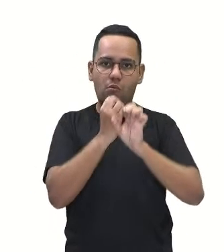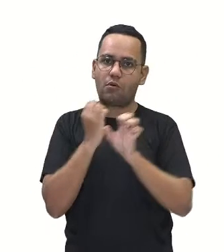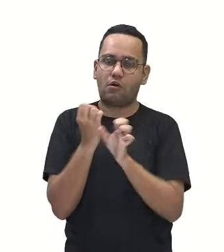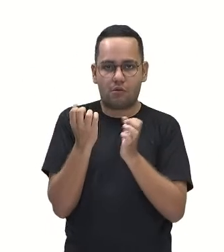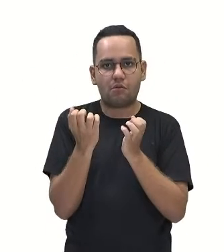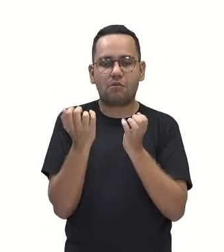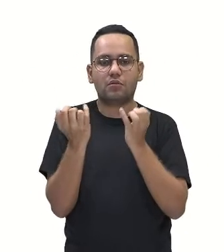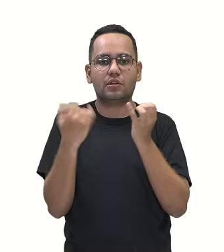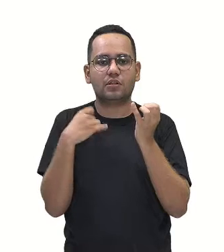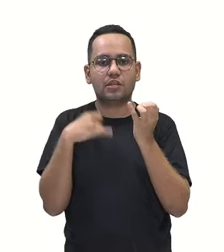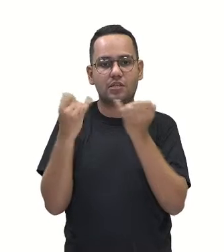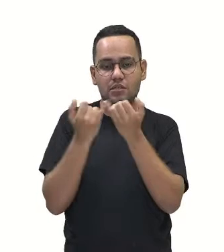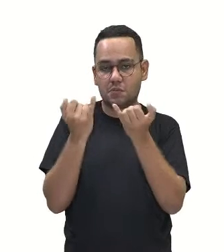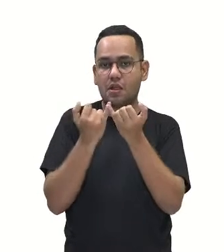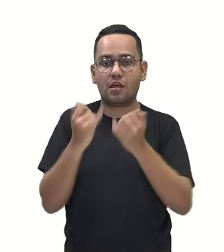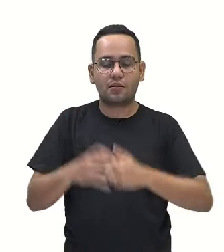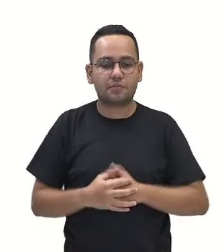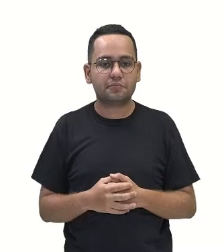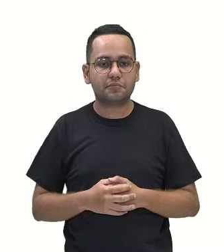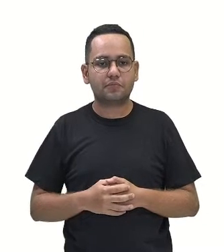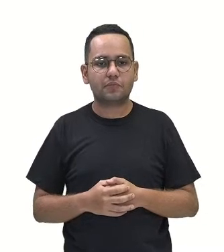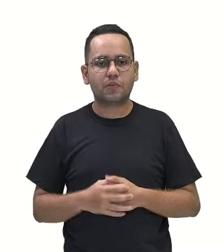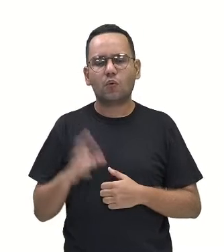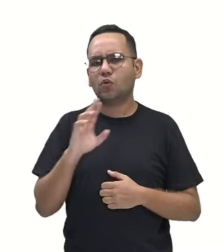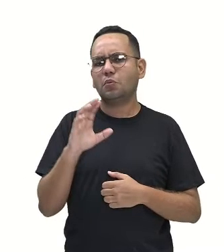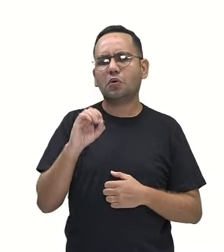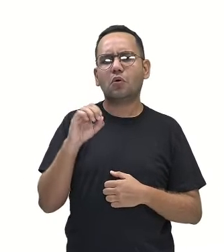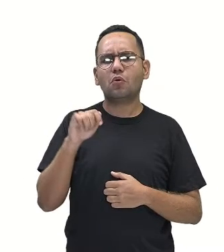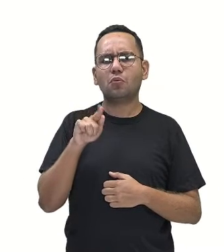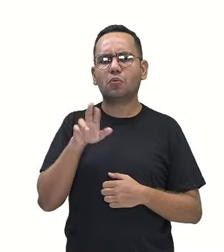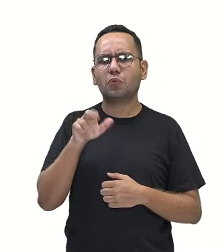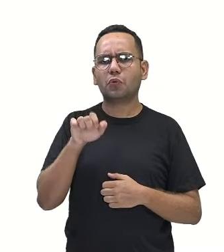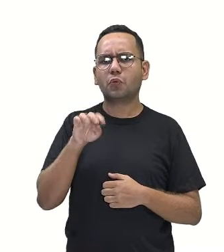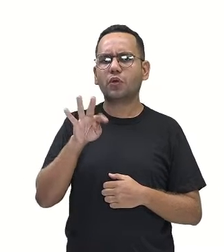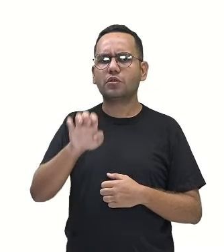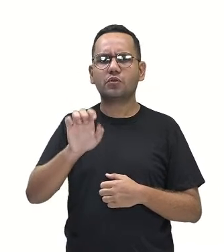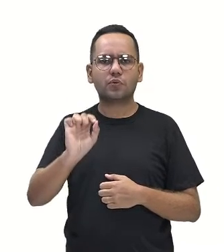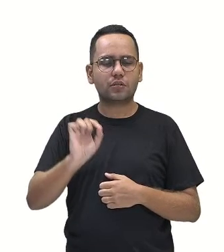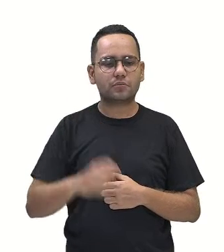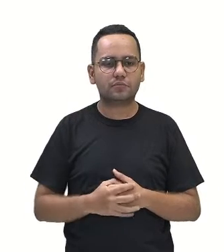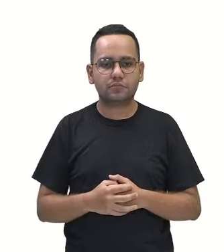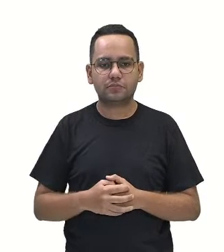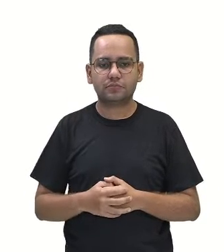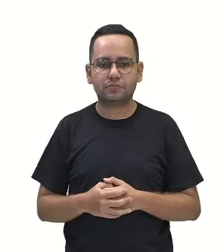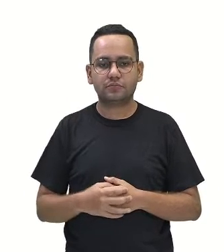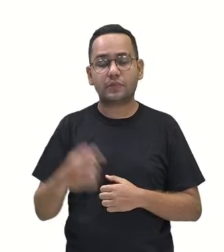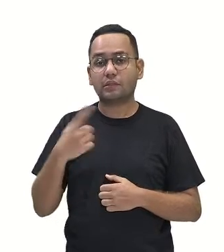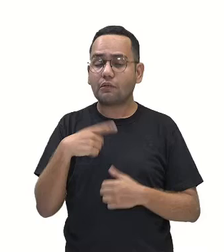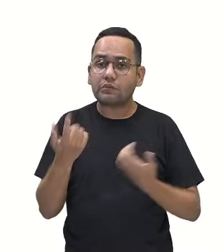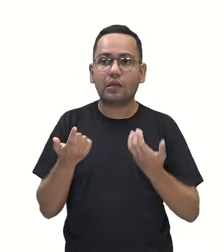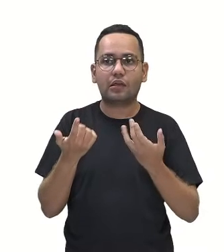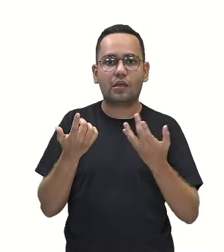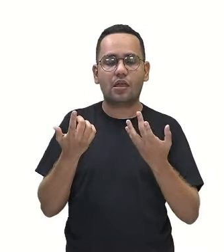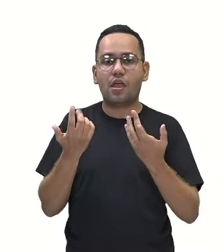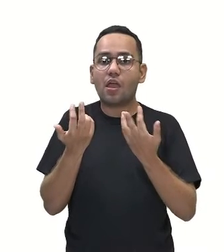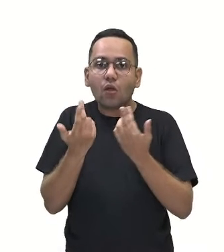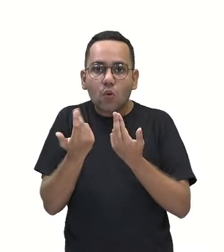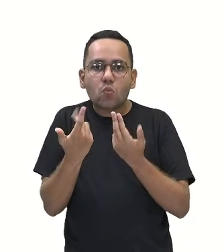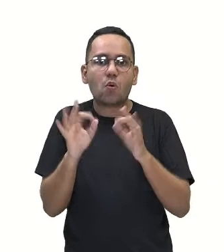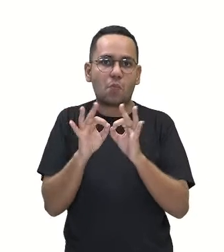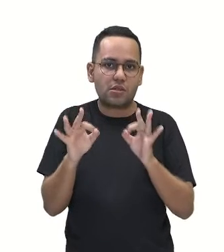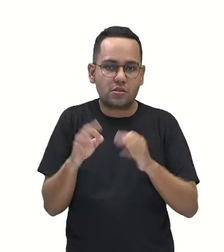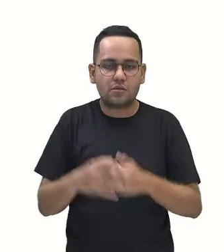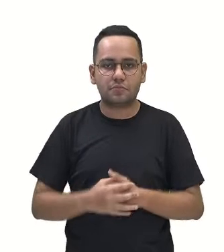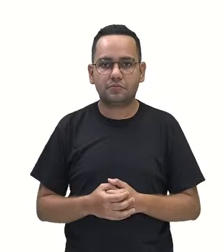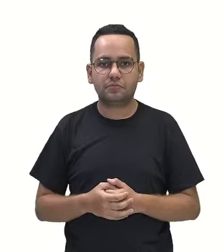5 lados congruentes. O que é congruente mesmo? Possuem a mesma medida. Só isso é